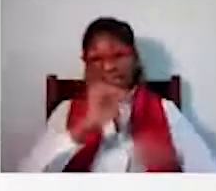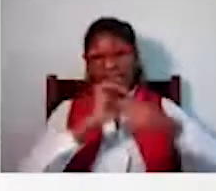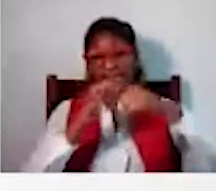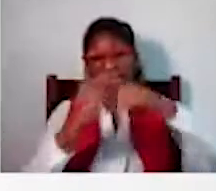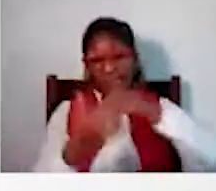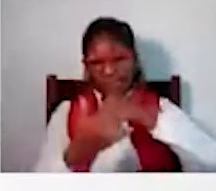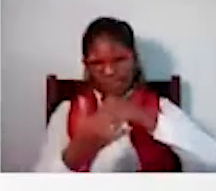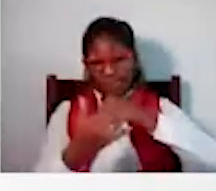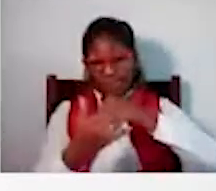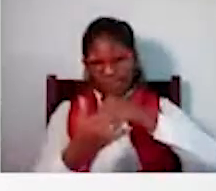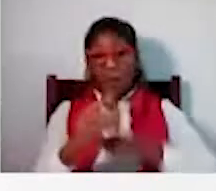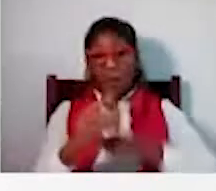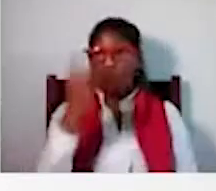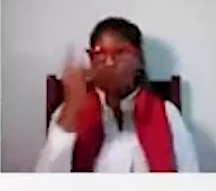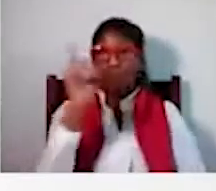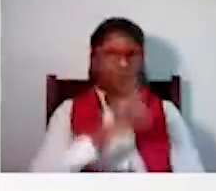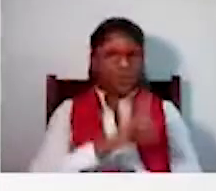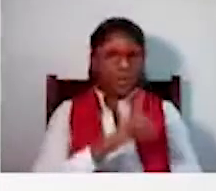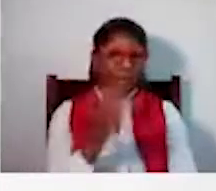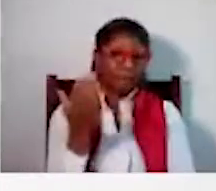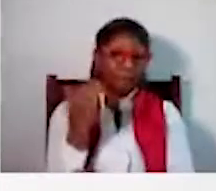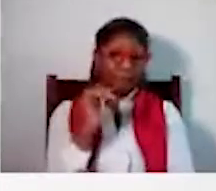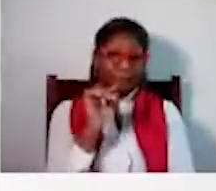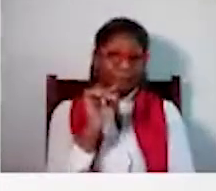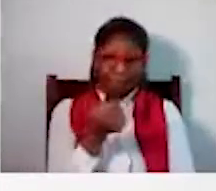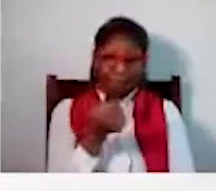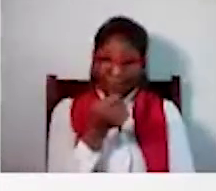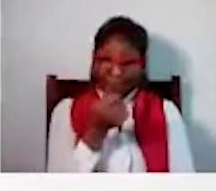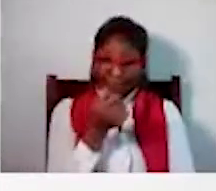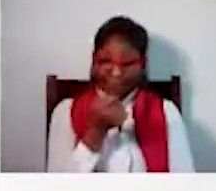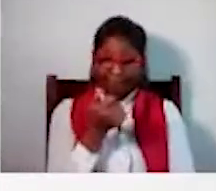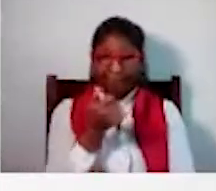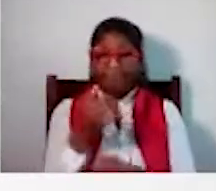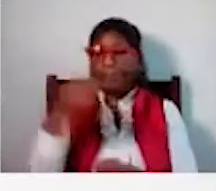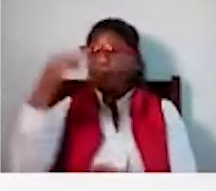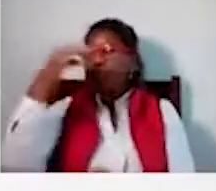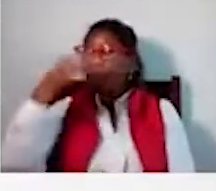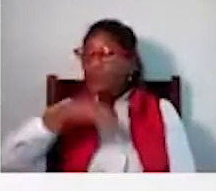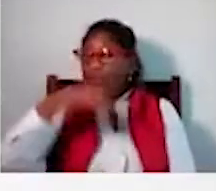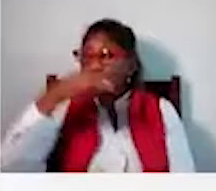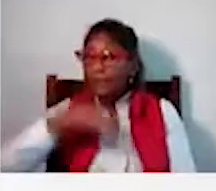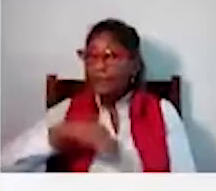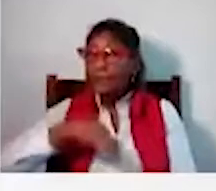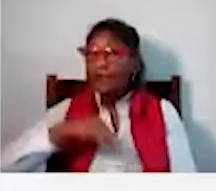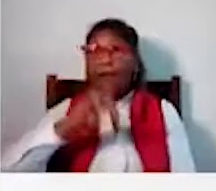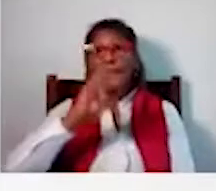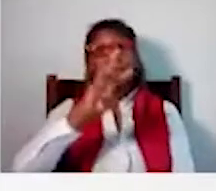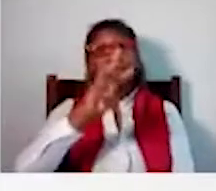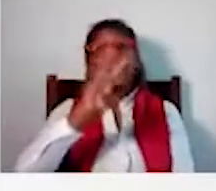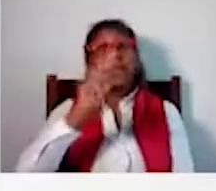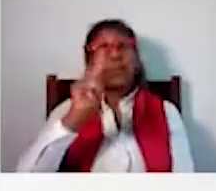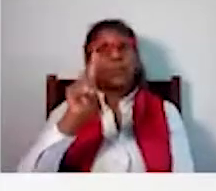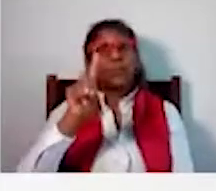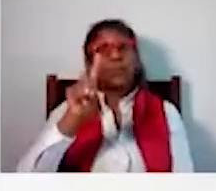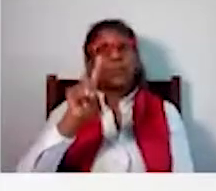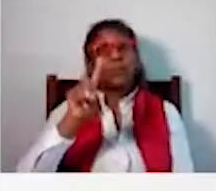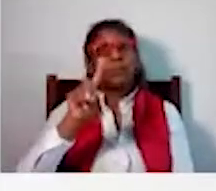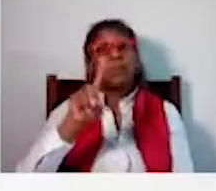dia, né, então internados em leitos de COVID no último dia na região de Caxias do Sul, eram 31 e passaram